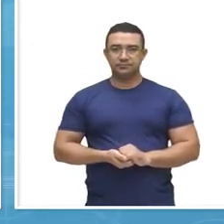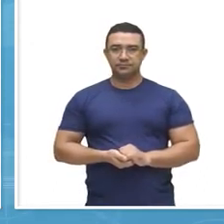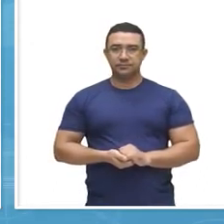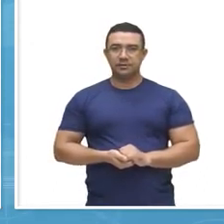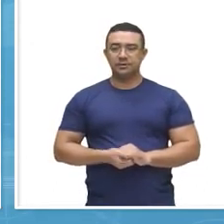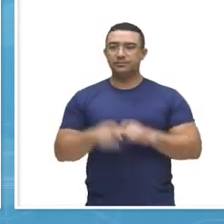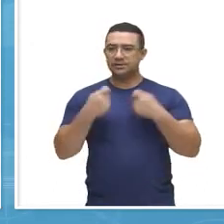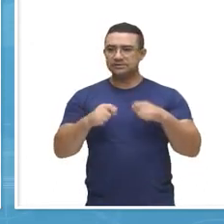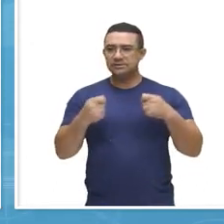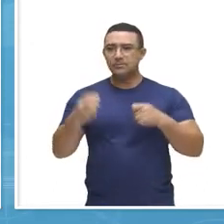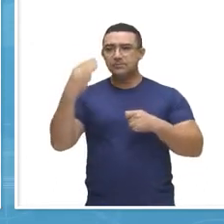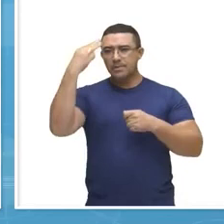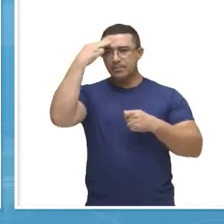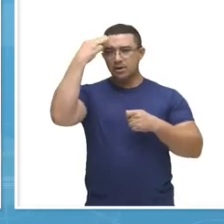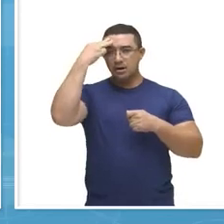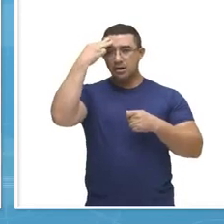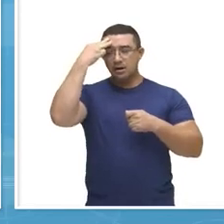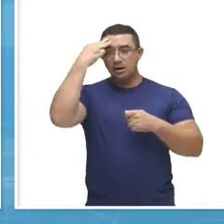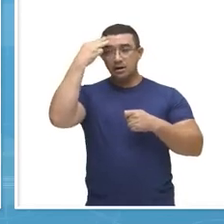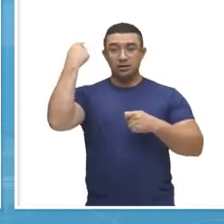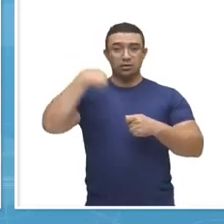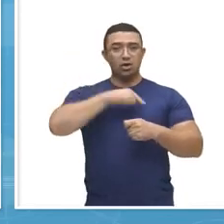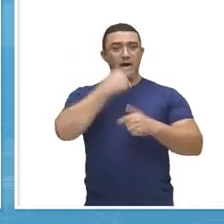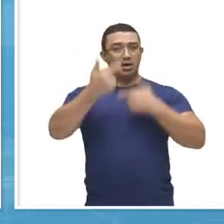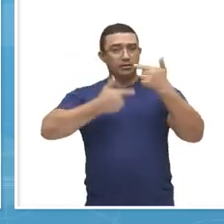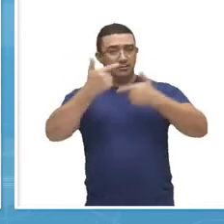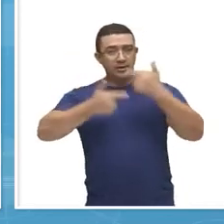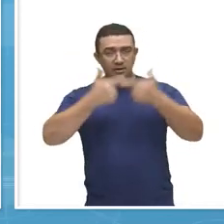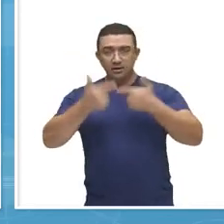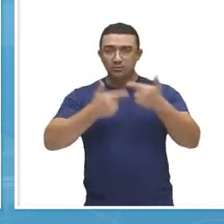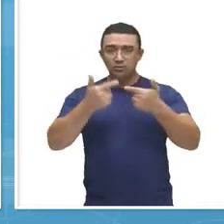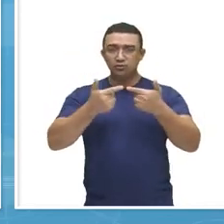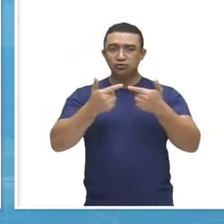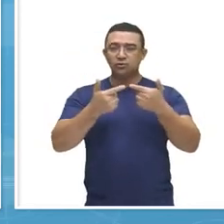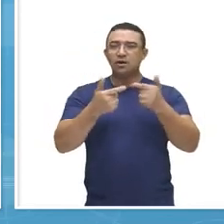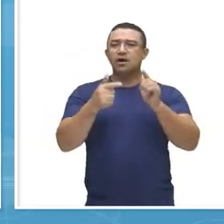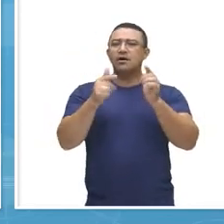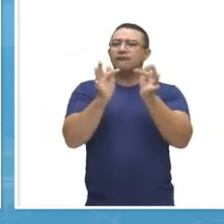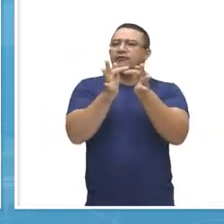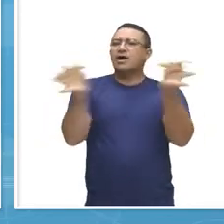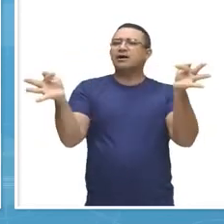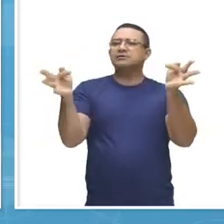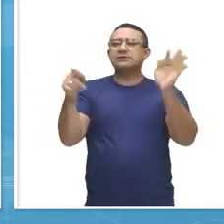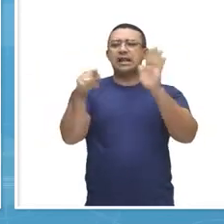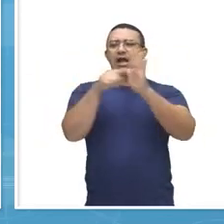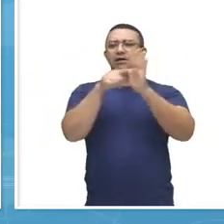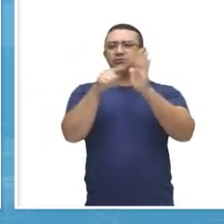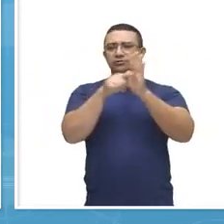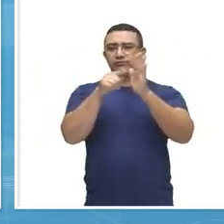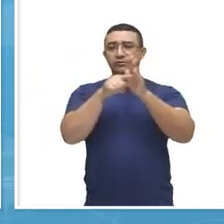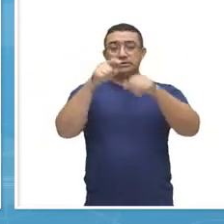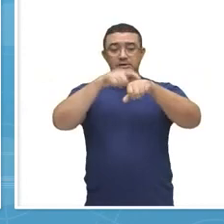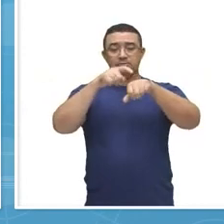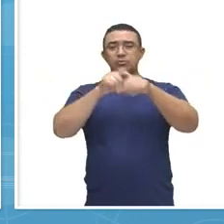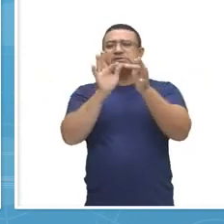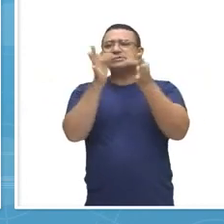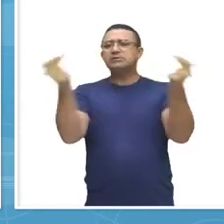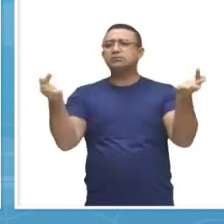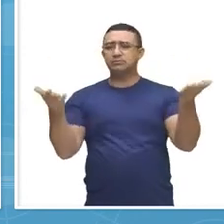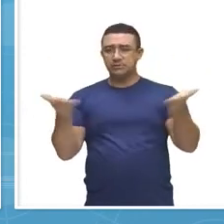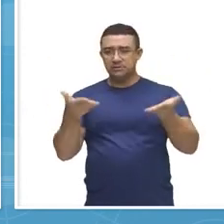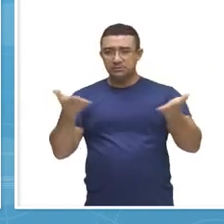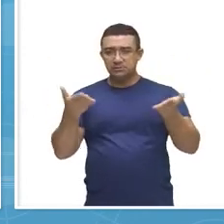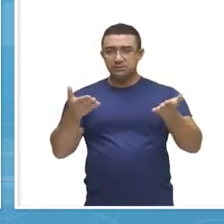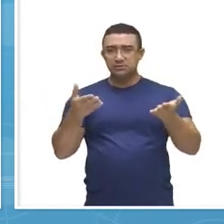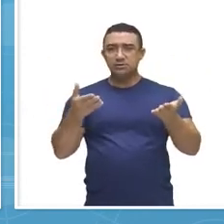temos que memorizar, gente? Quando nós trabalhamos a forma negativa do simple present, nós devemos utilizar doesn't,